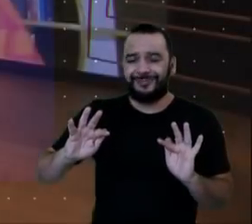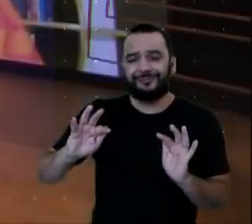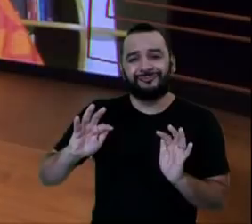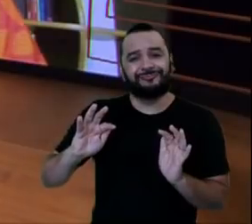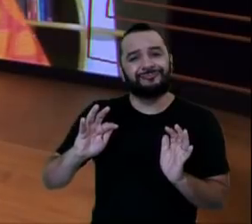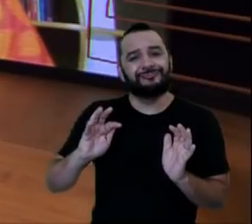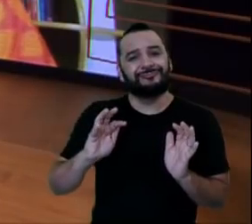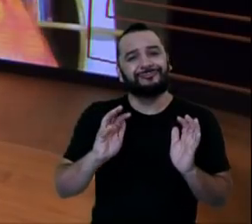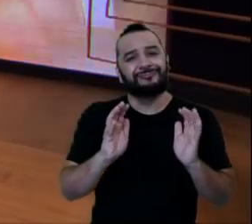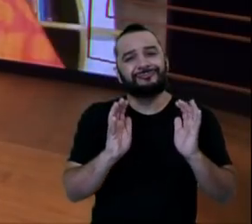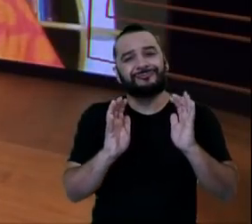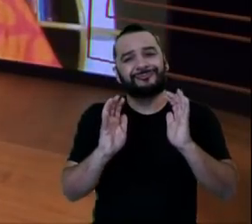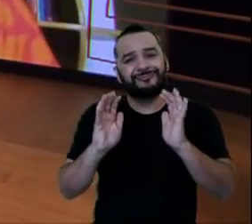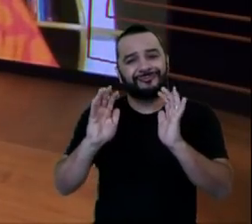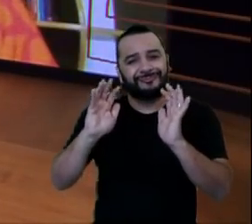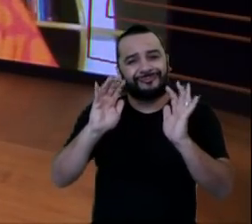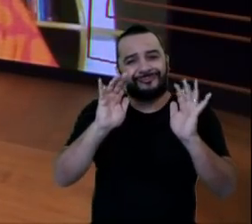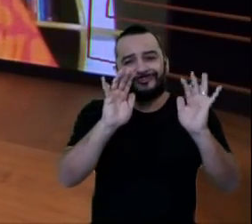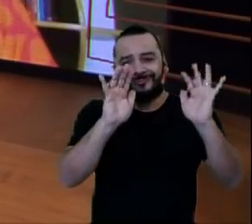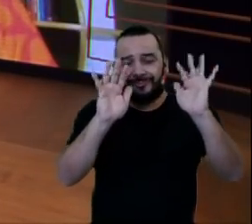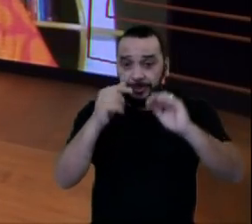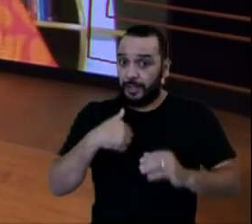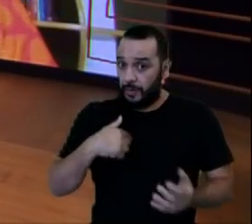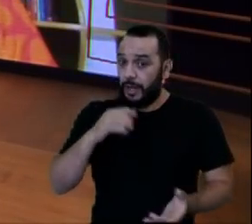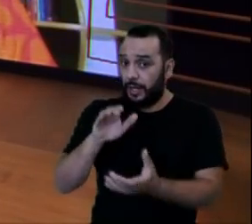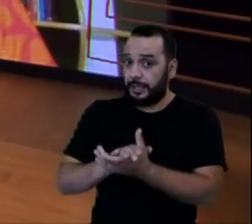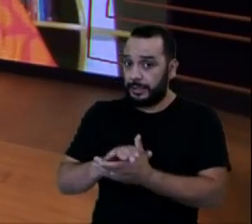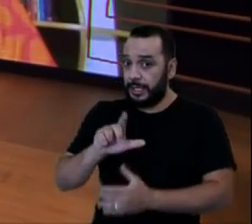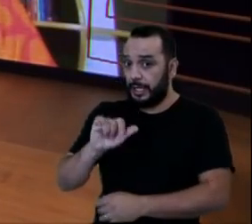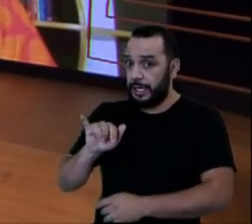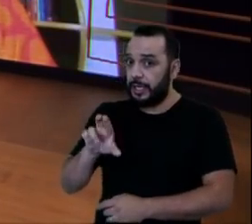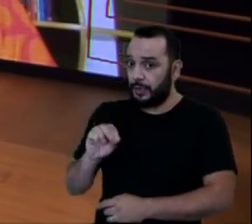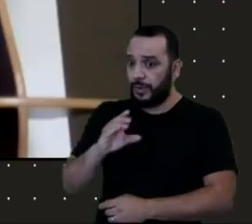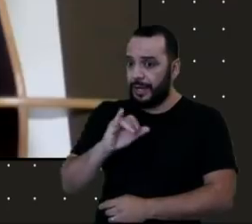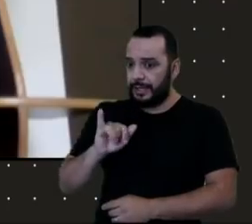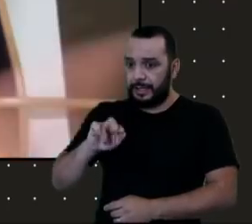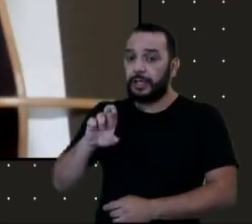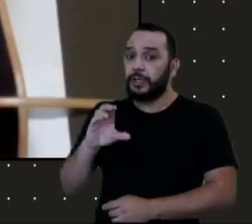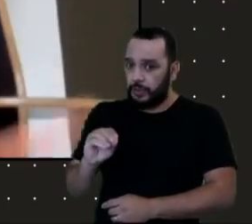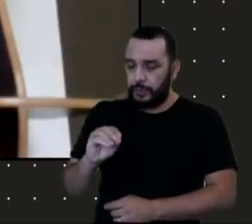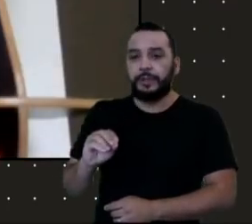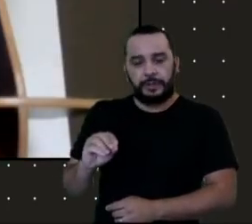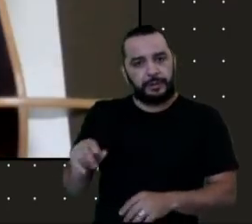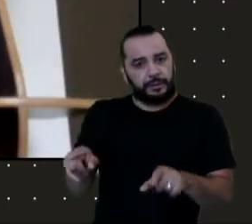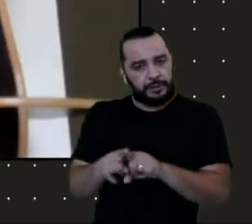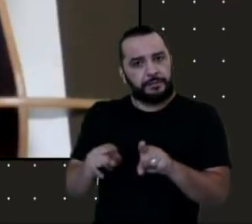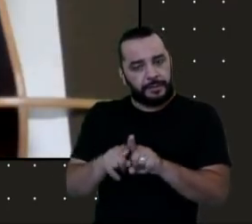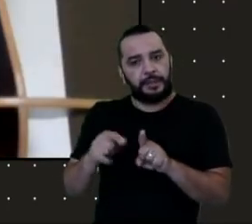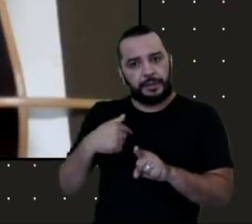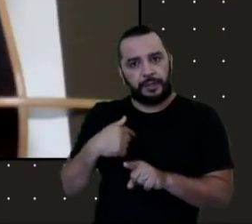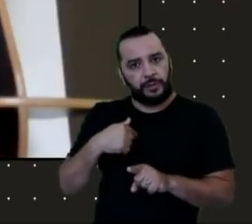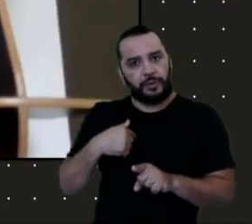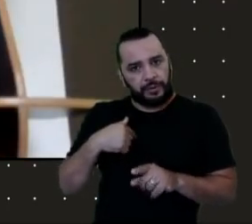na minha cidade, a felicidade